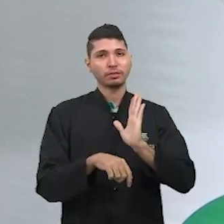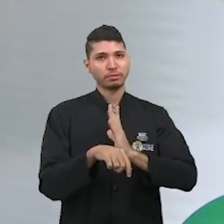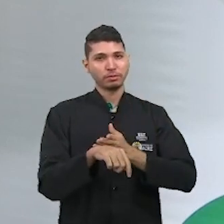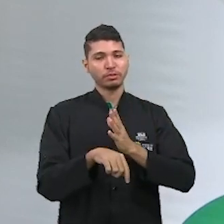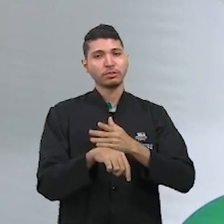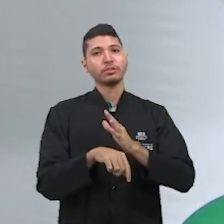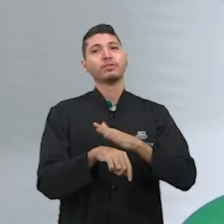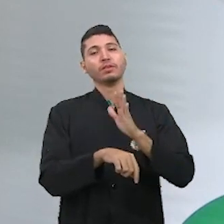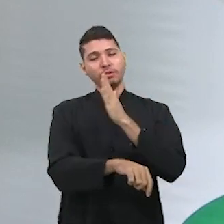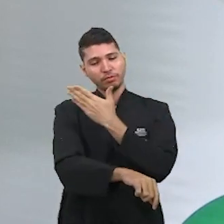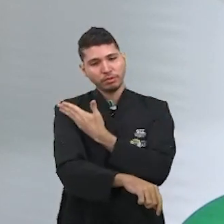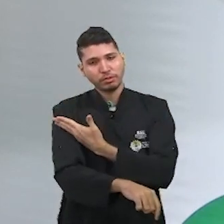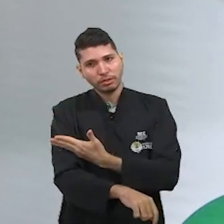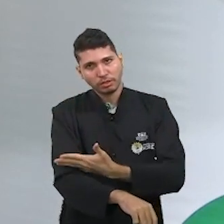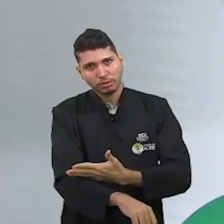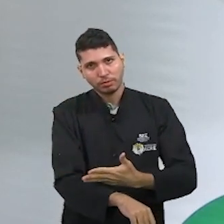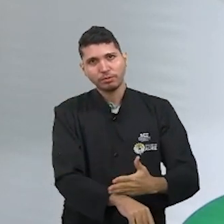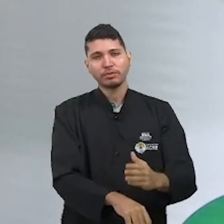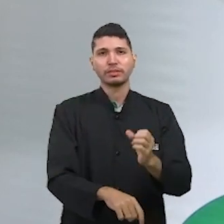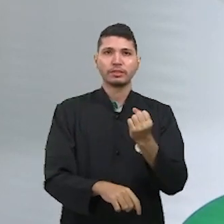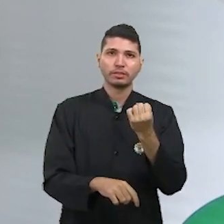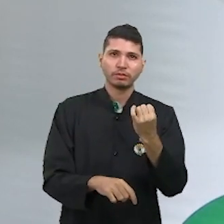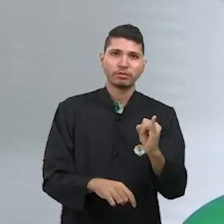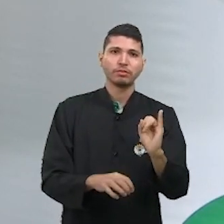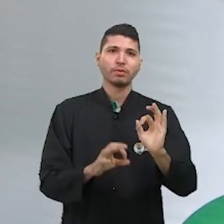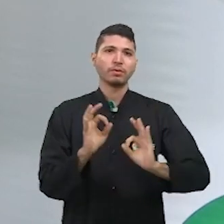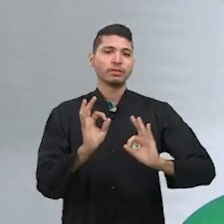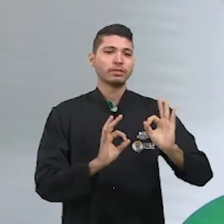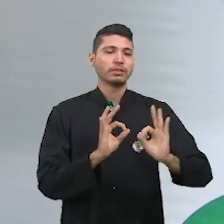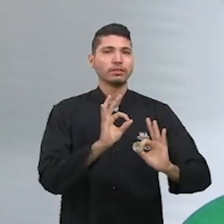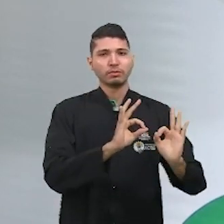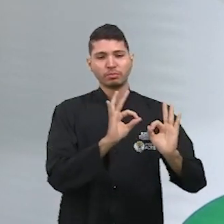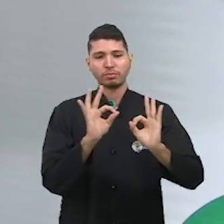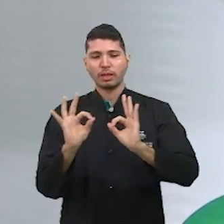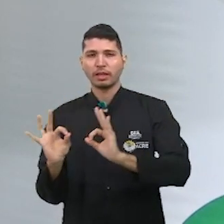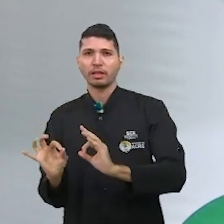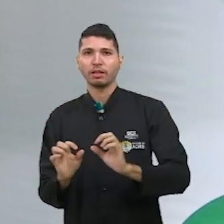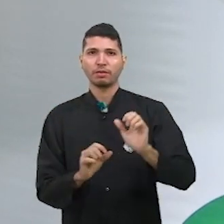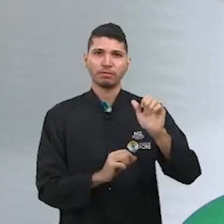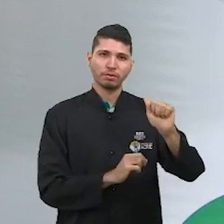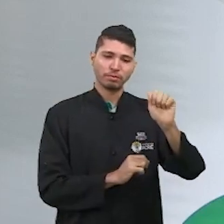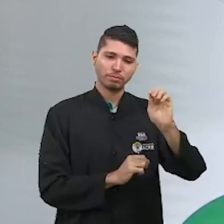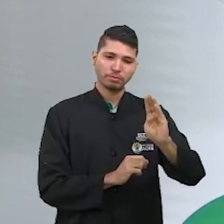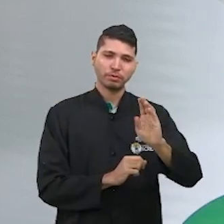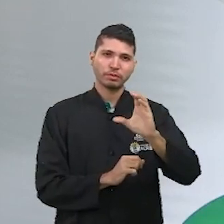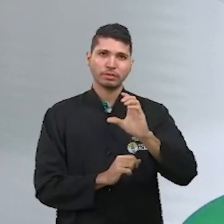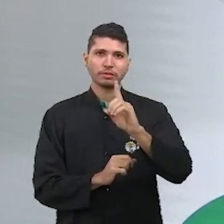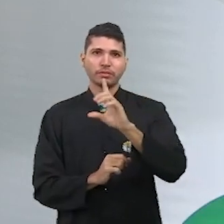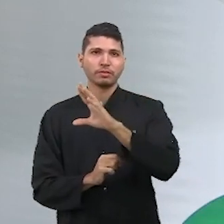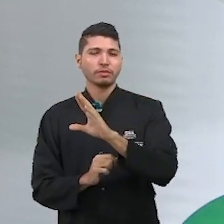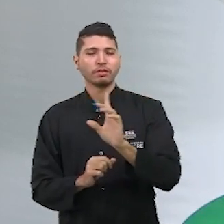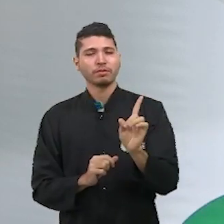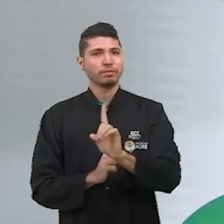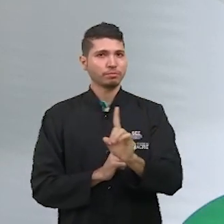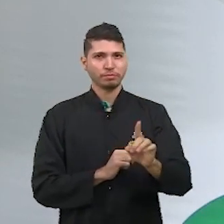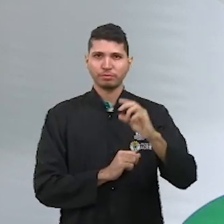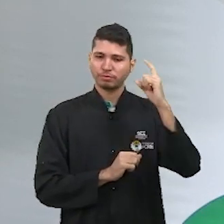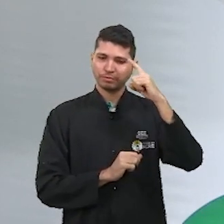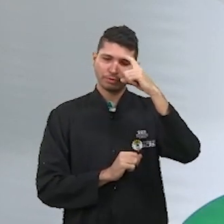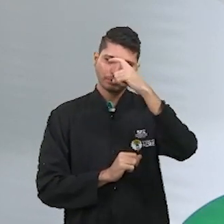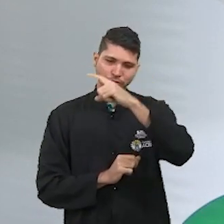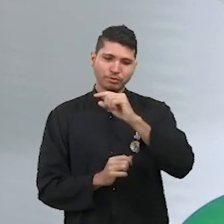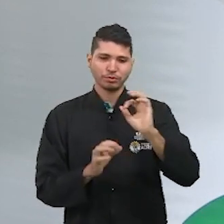você organizar as letras na posição alfabética, não vai ser difícil de contar. Vamos ver mais um problema.